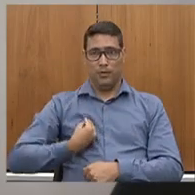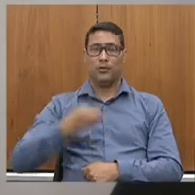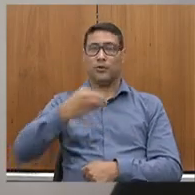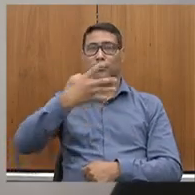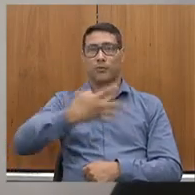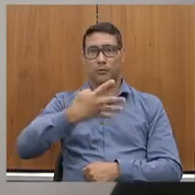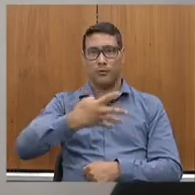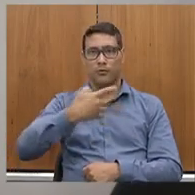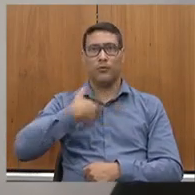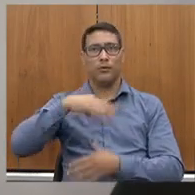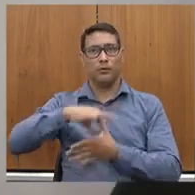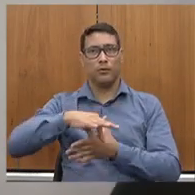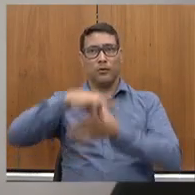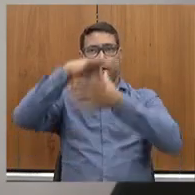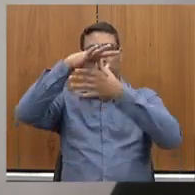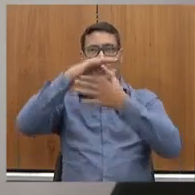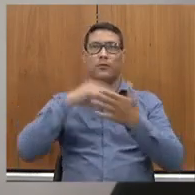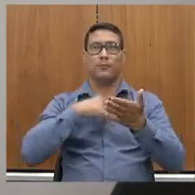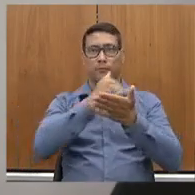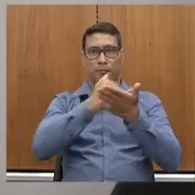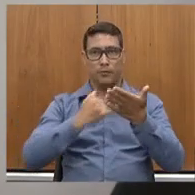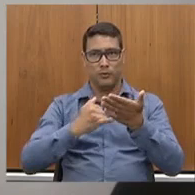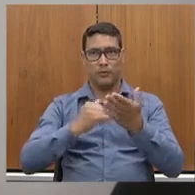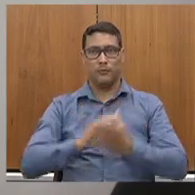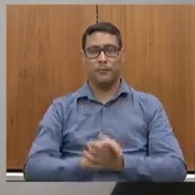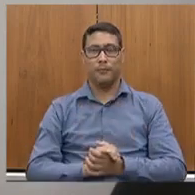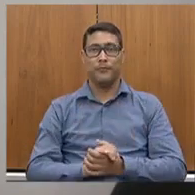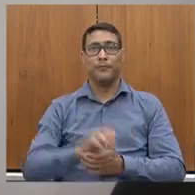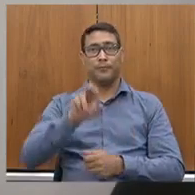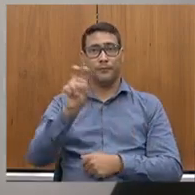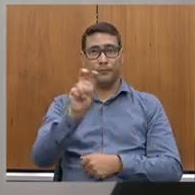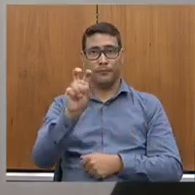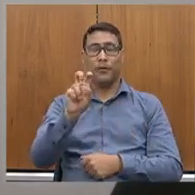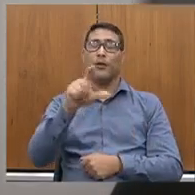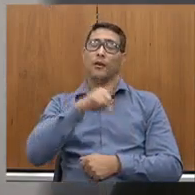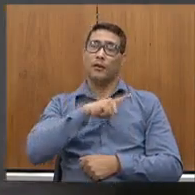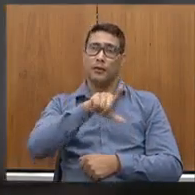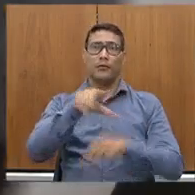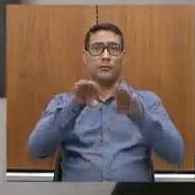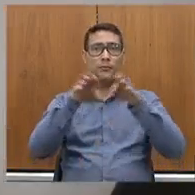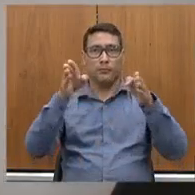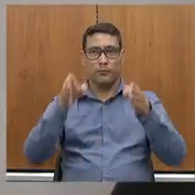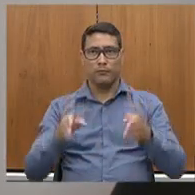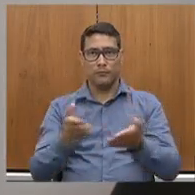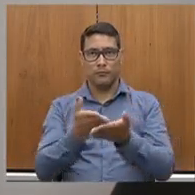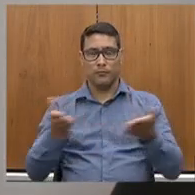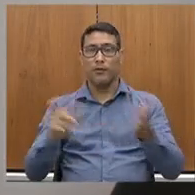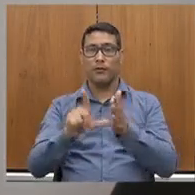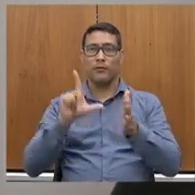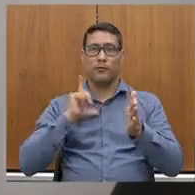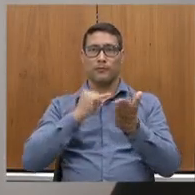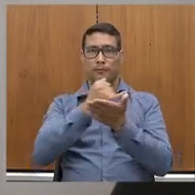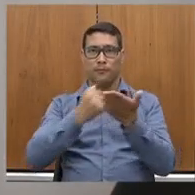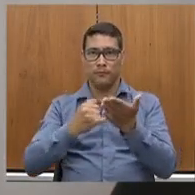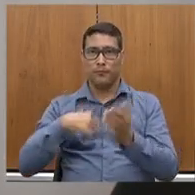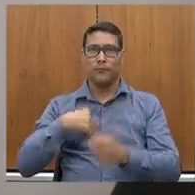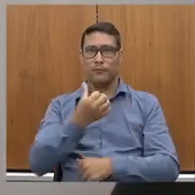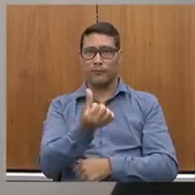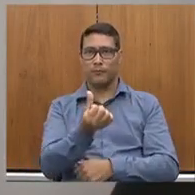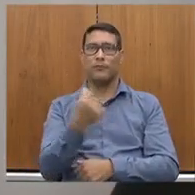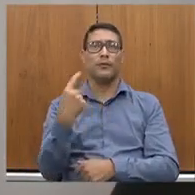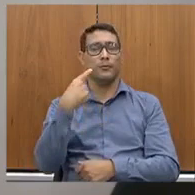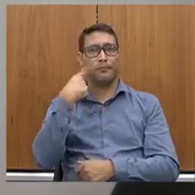4. Líderes, por ordem de inscrição. 5. Membros da mesa da Assembleia, por ordem de inscrição. 6. Demais